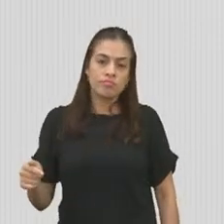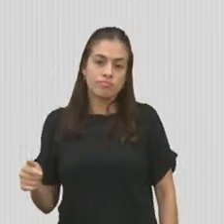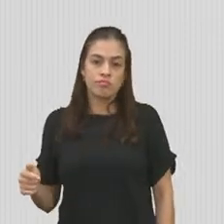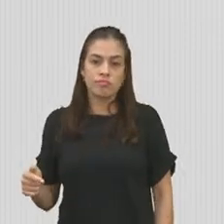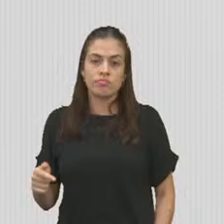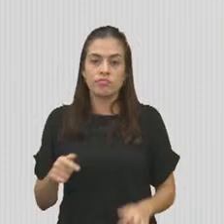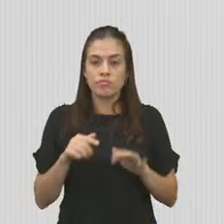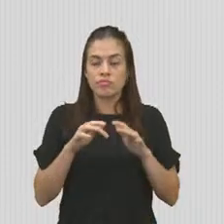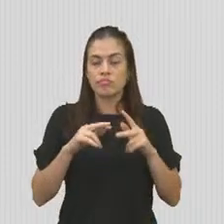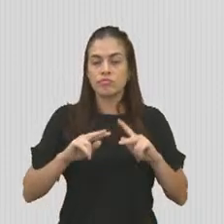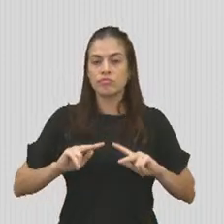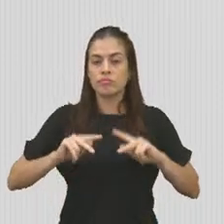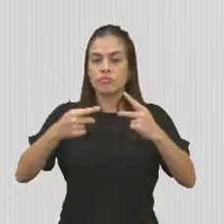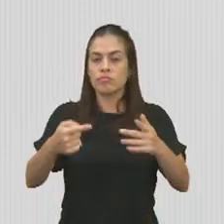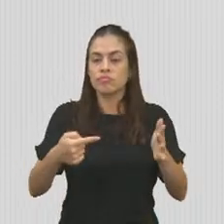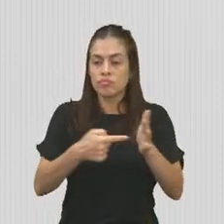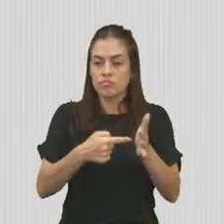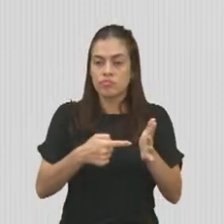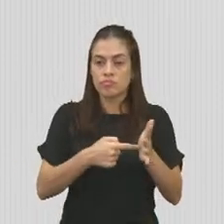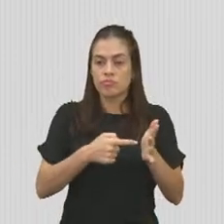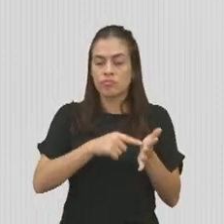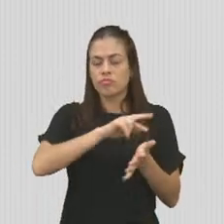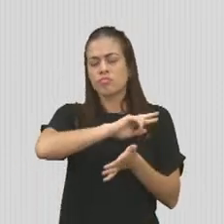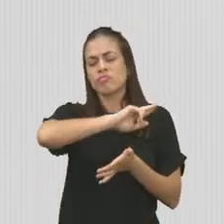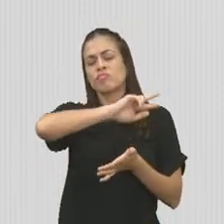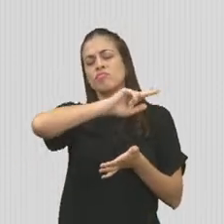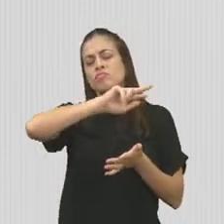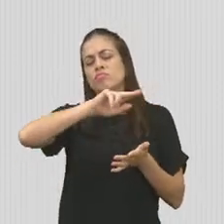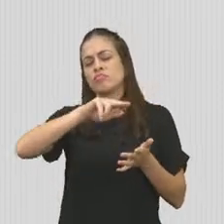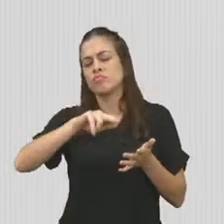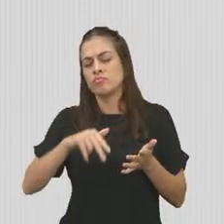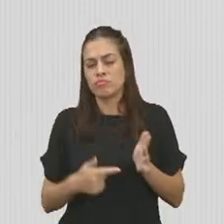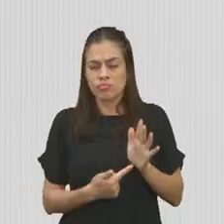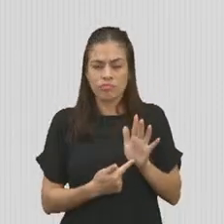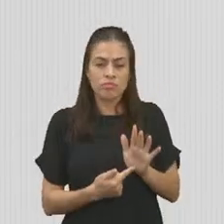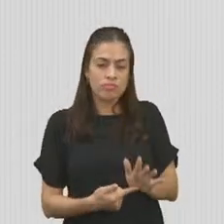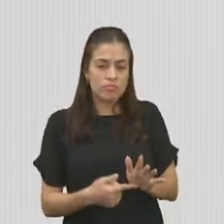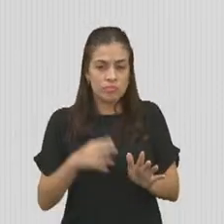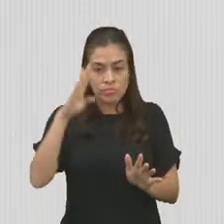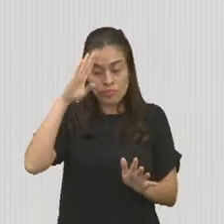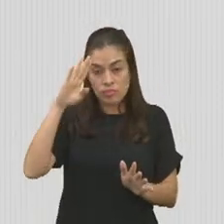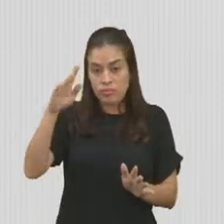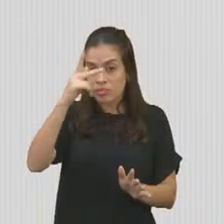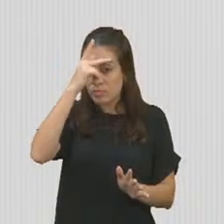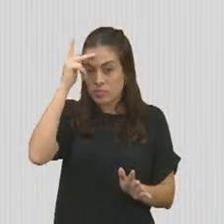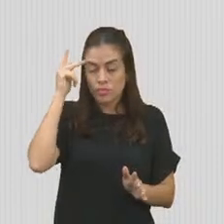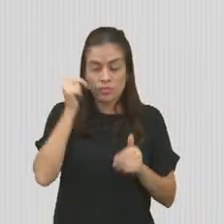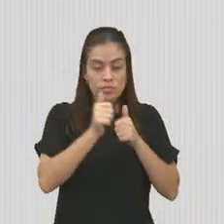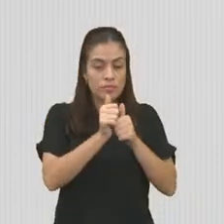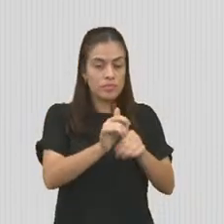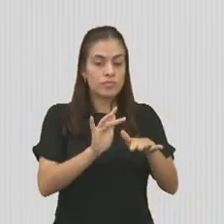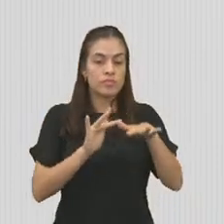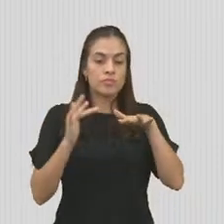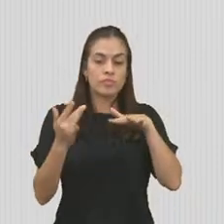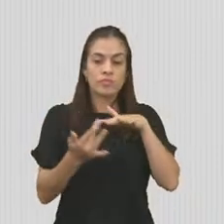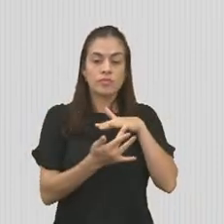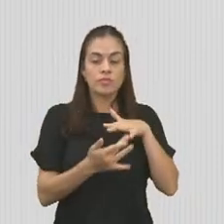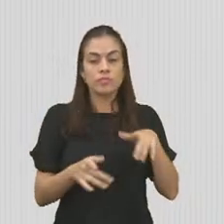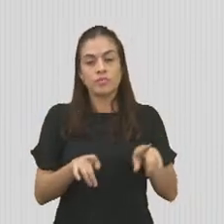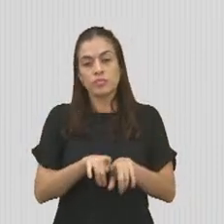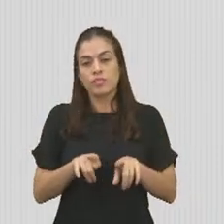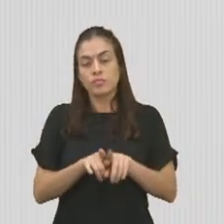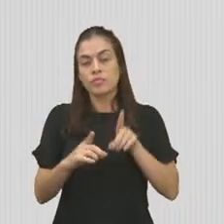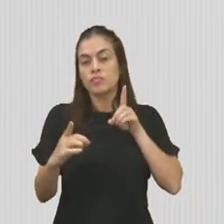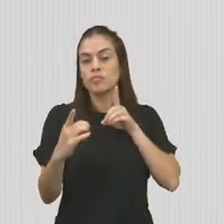pelo formulário de denúncias centenas de denúncias sobre o nosso município. Essas denúncias vêm principalmente de pessoas que acompanham a gente pelas redes sociais, mas também de todos